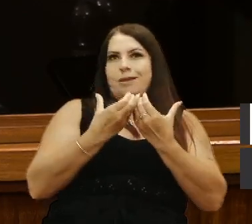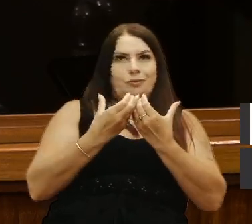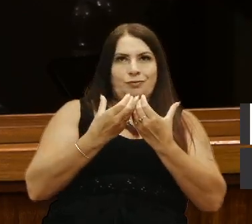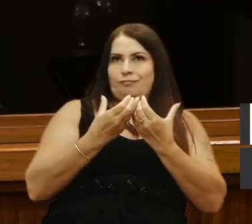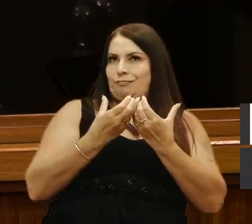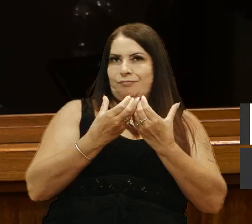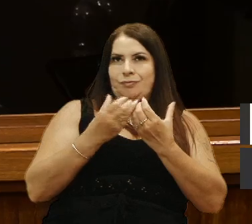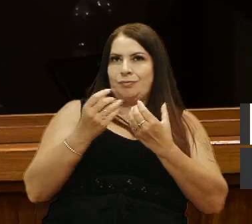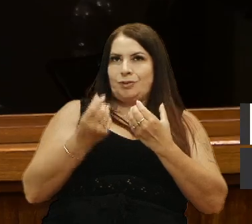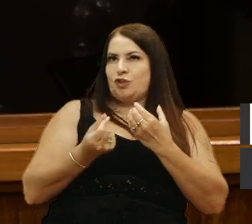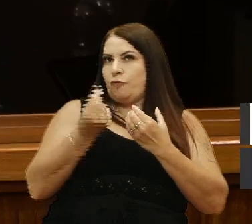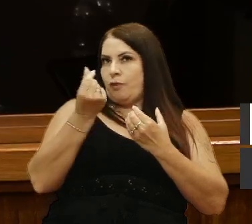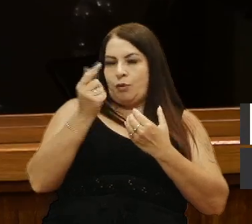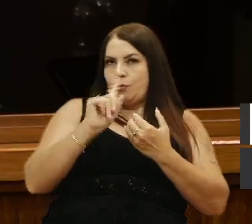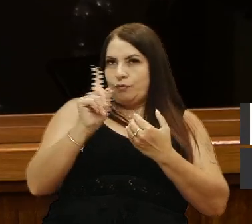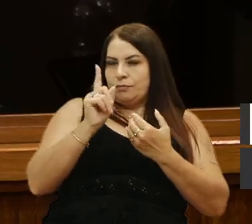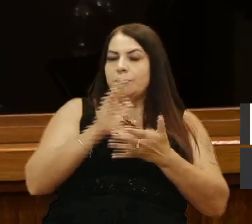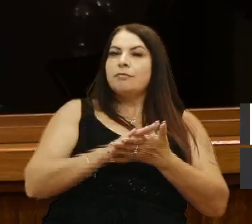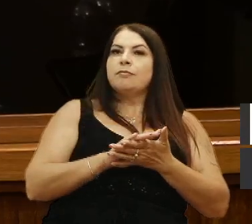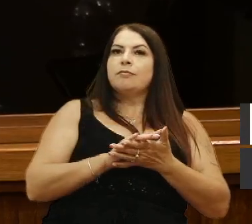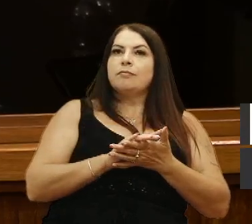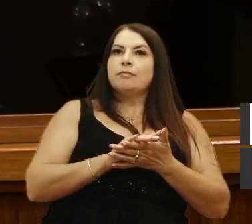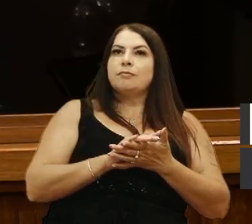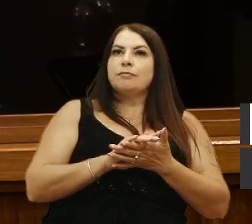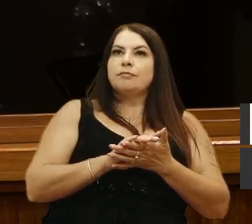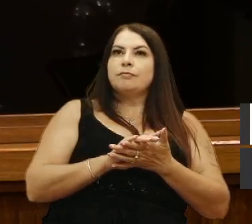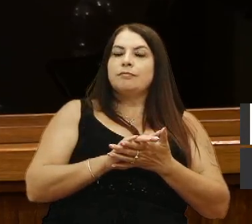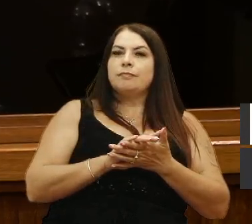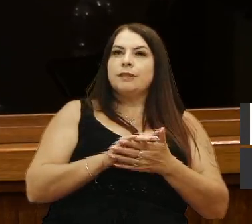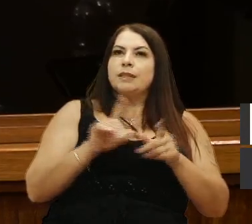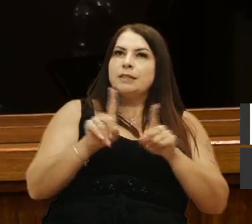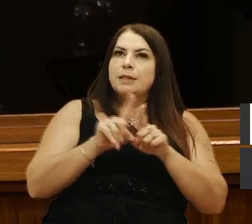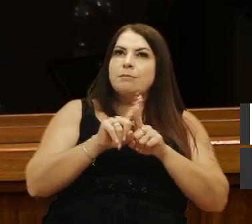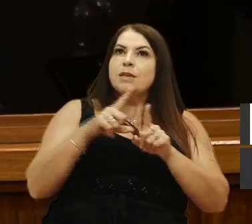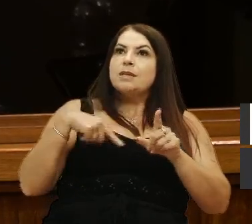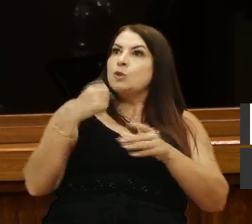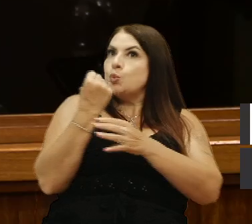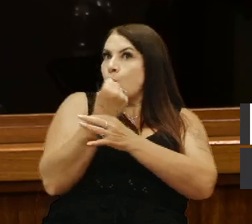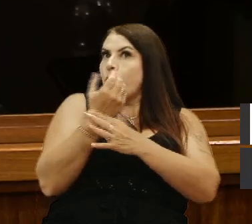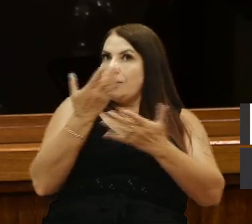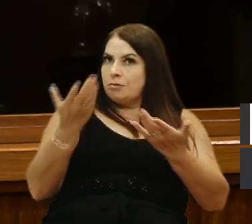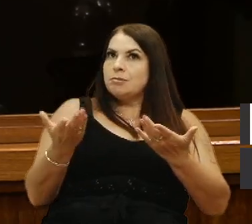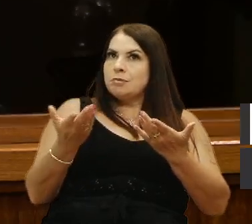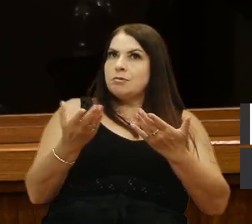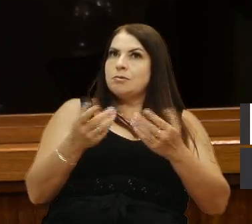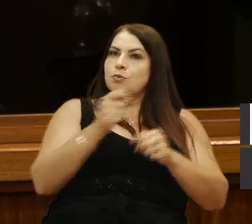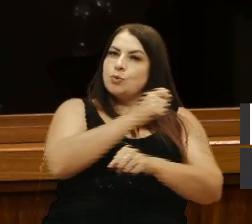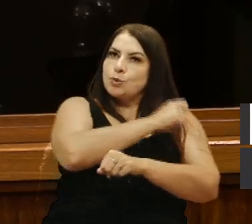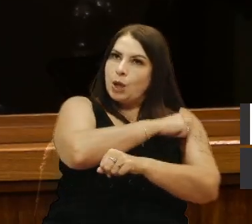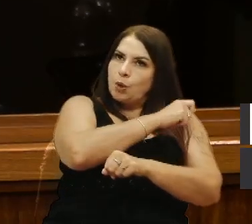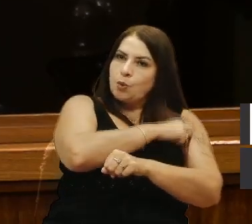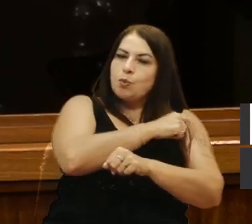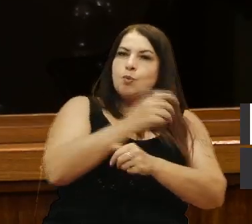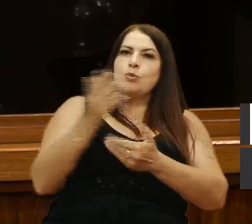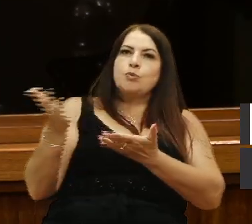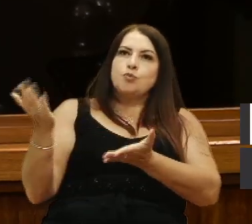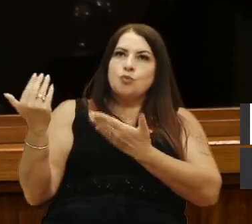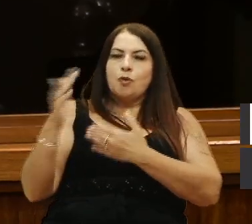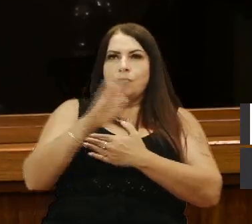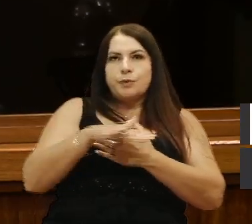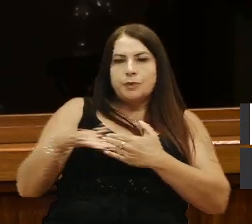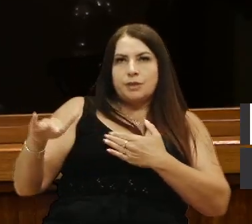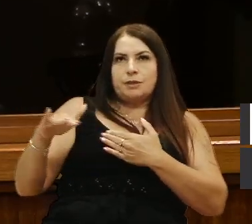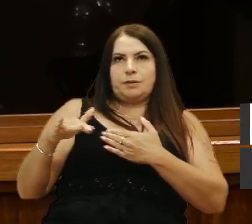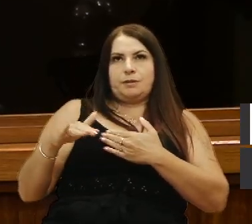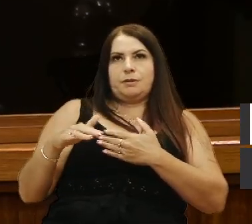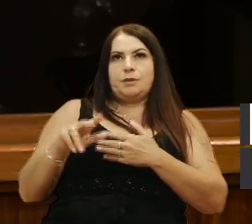de valor, ela é uma questão de segurança aos estudantes, aos jovens, às crianças que